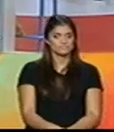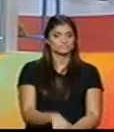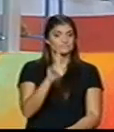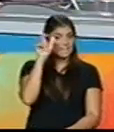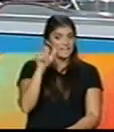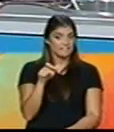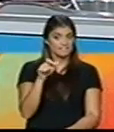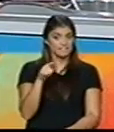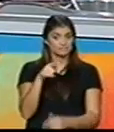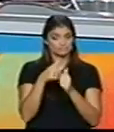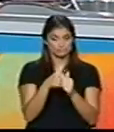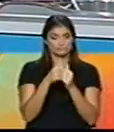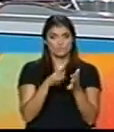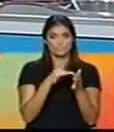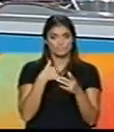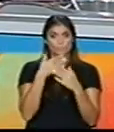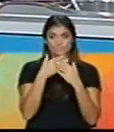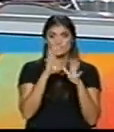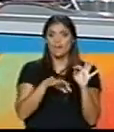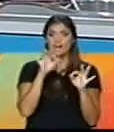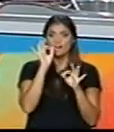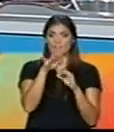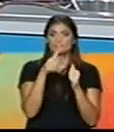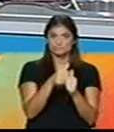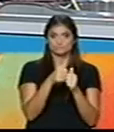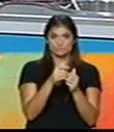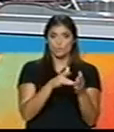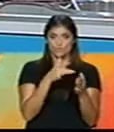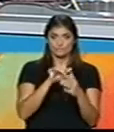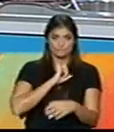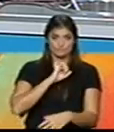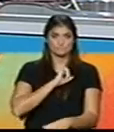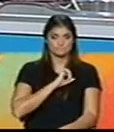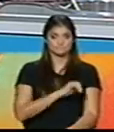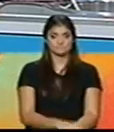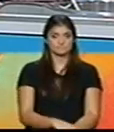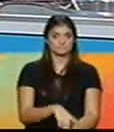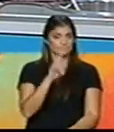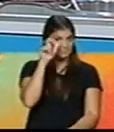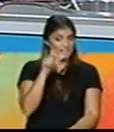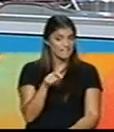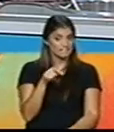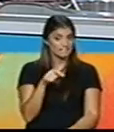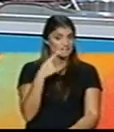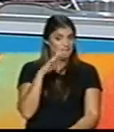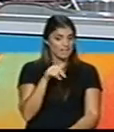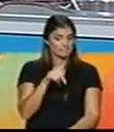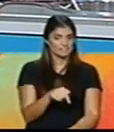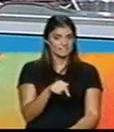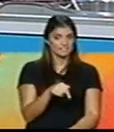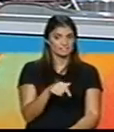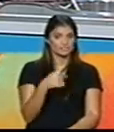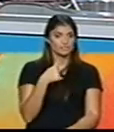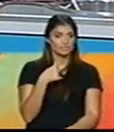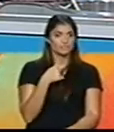seguiu o meu livro. Ela, eu pedi-lhe dicas, uau, e ela foi seguindo o meu livro. Ela era para estar cá. E a Isabel também segue o trabalho da